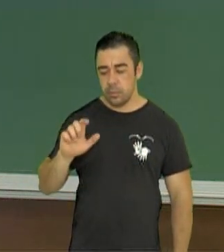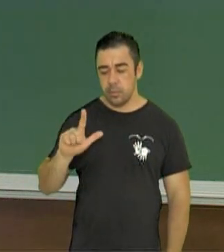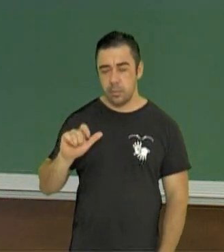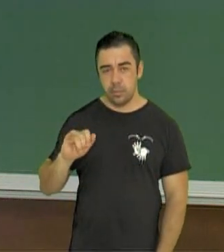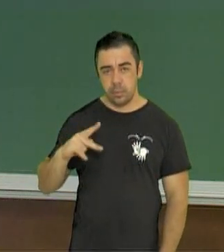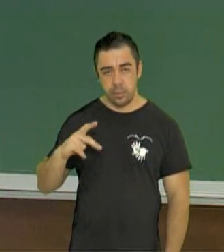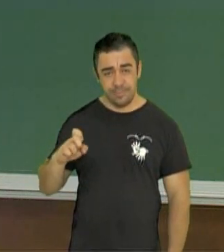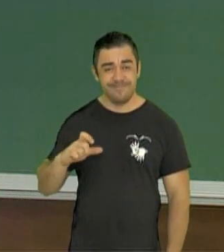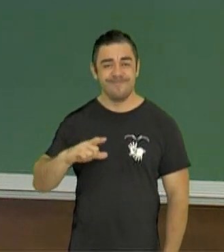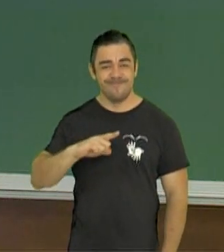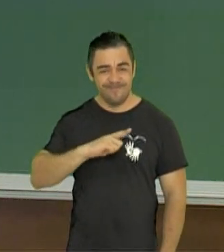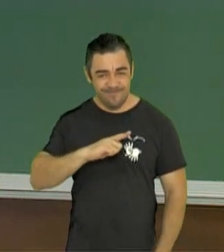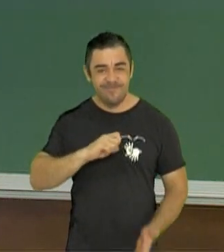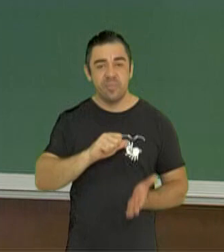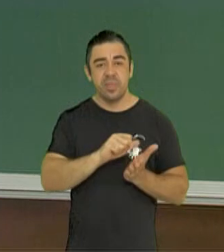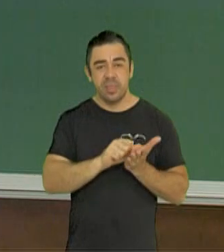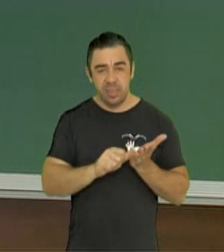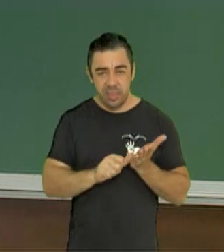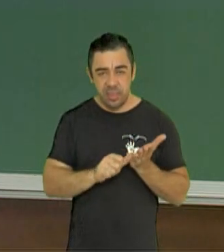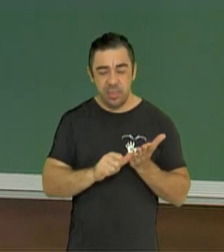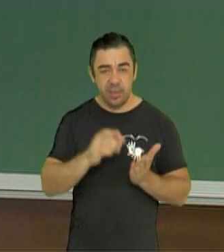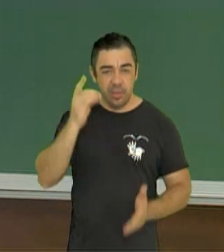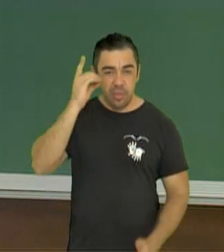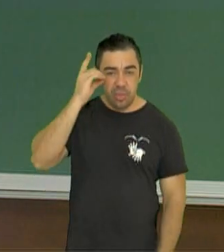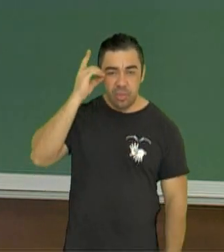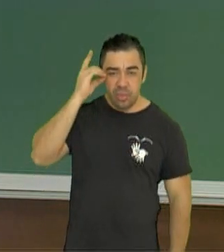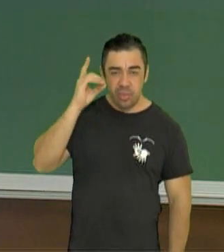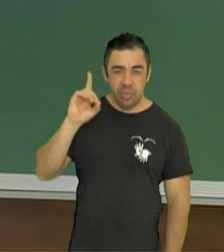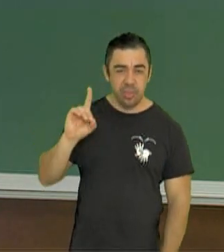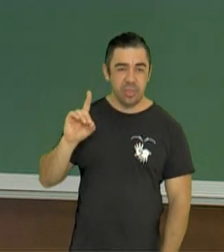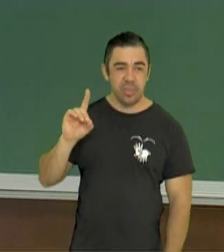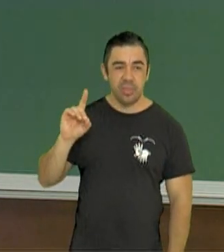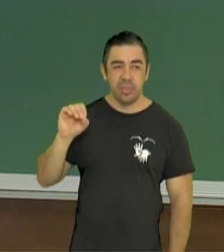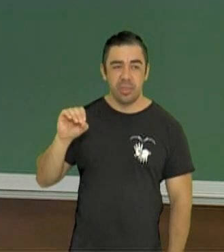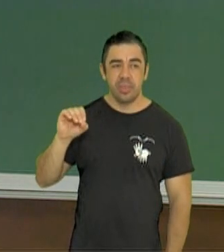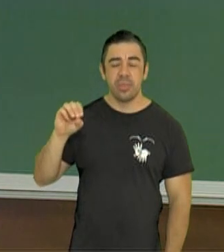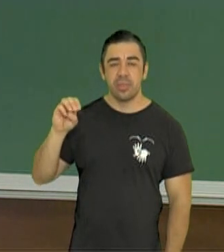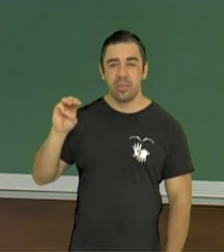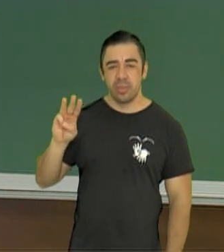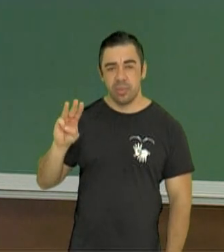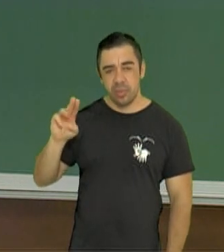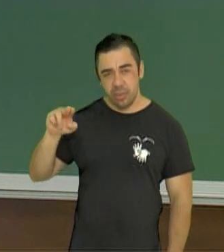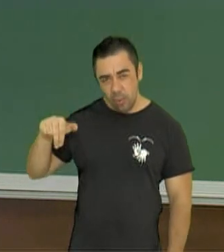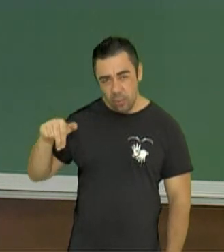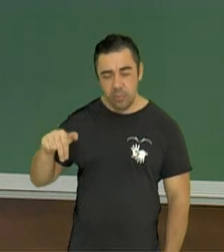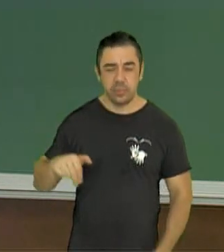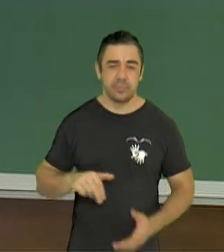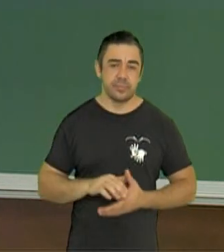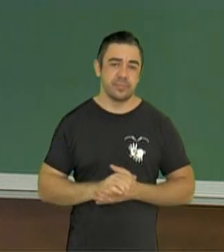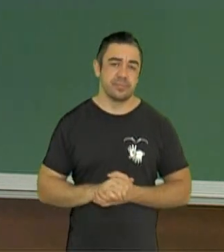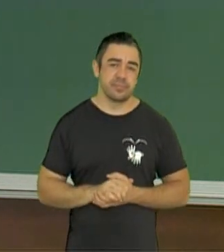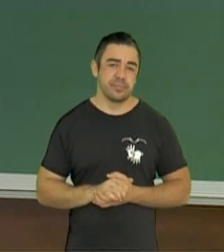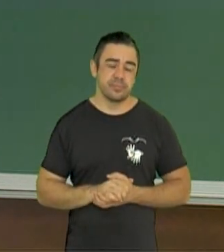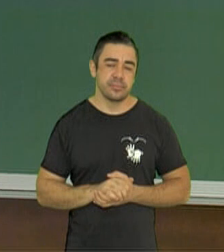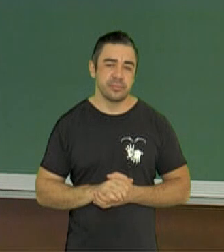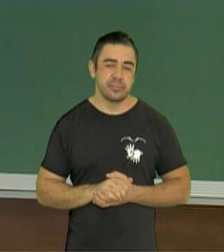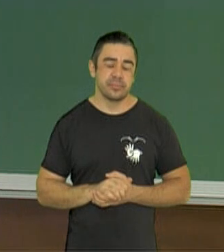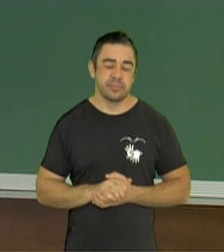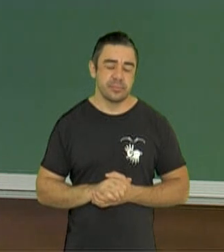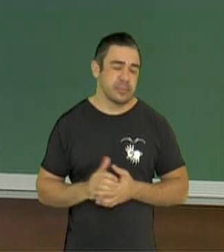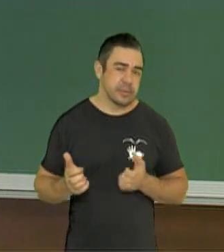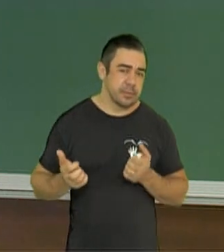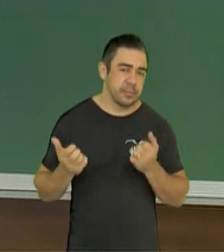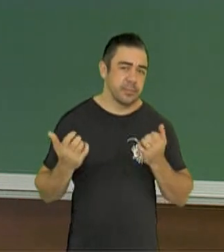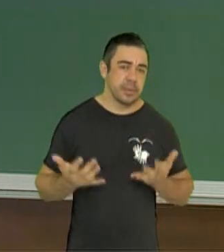com síndrome de Down, né? Essa foi a informação que deixou o personagem principal devastado. Então, falar